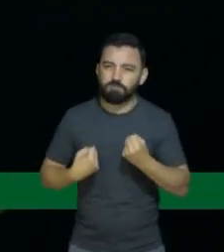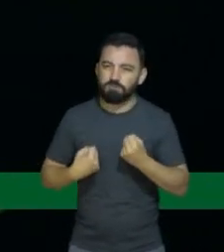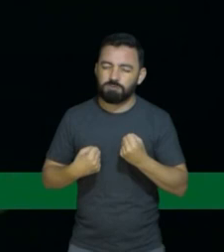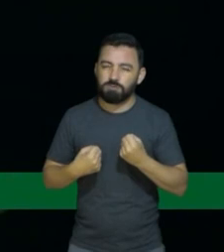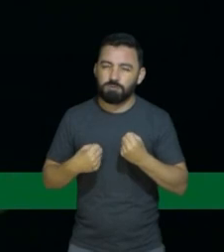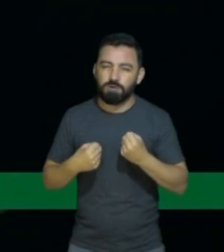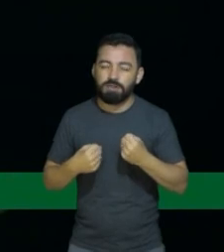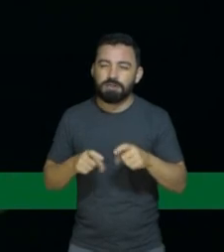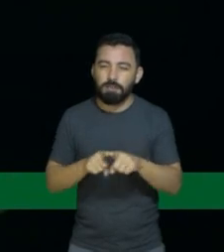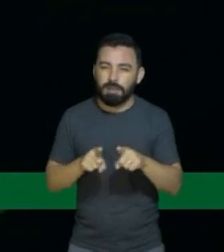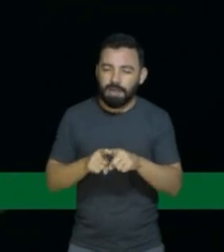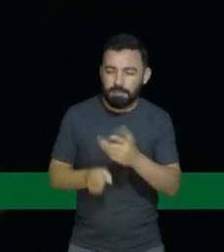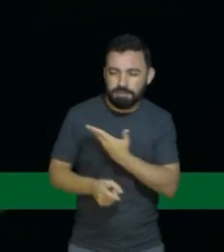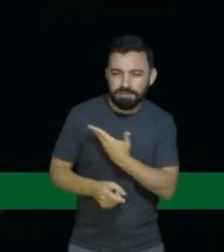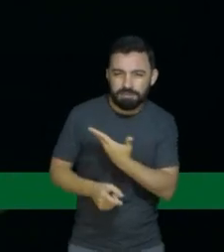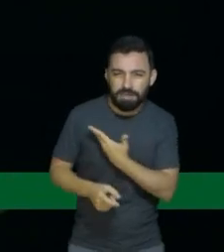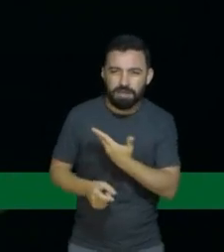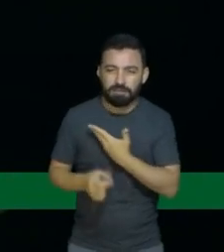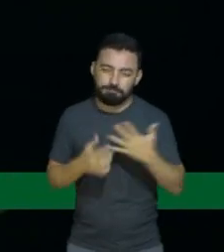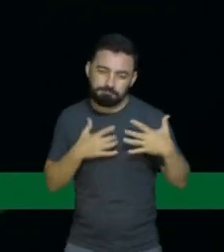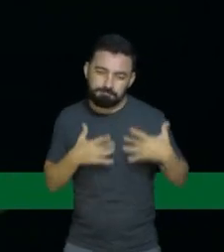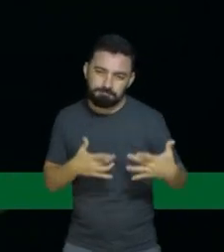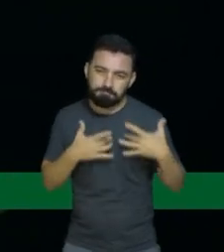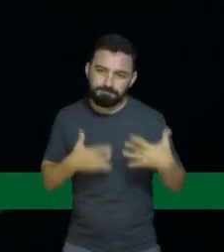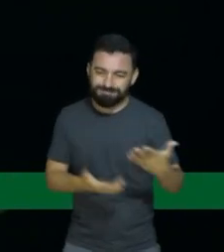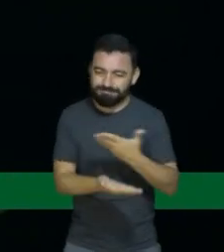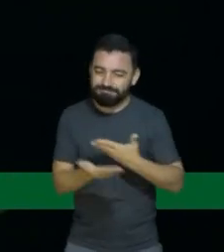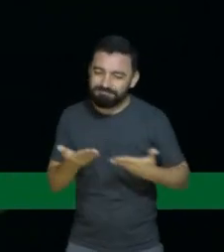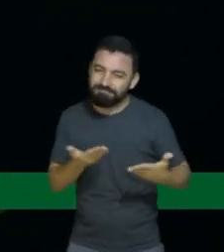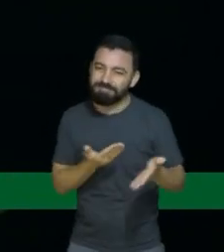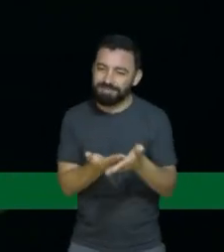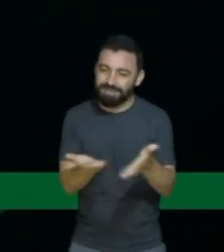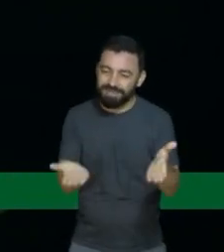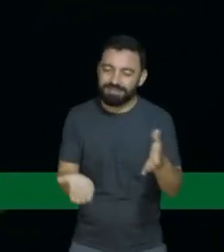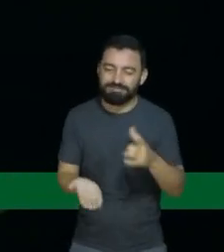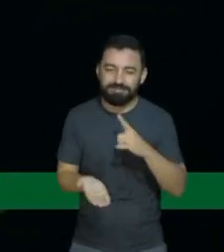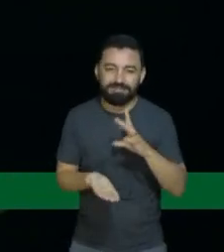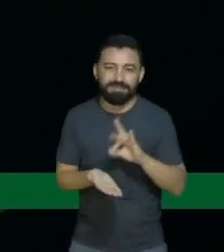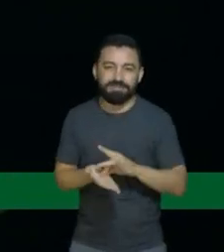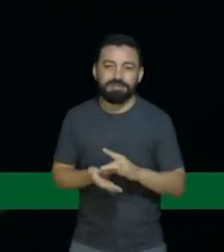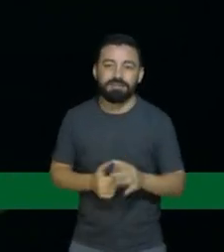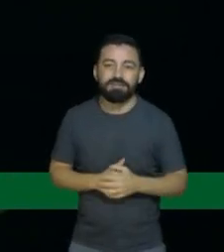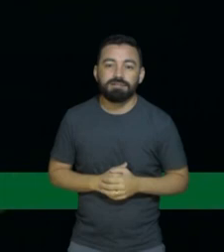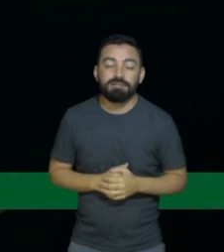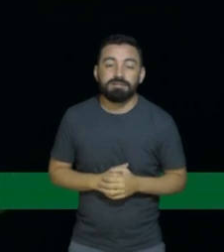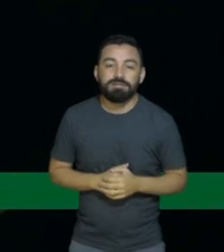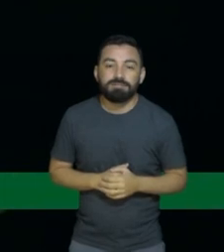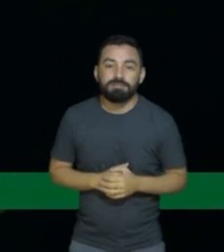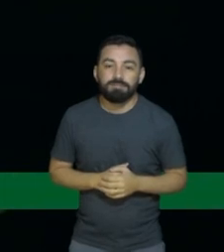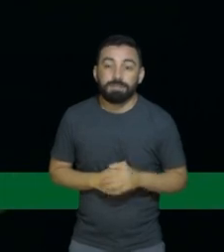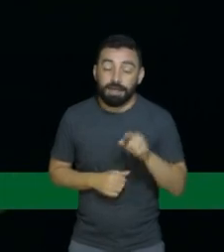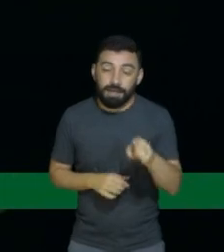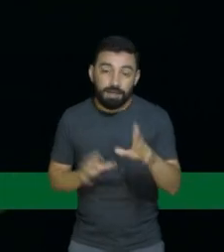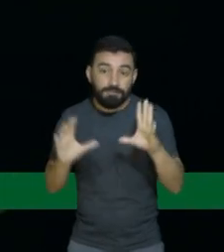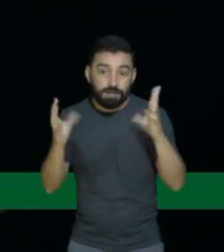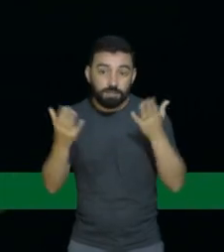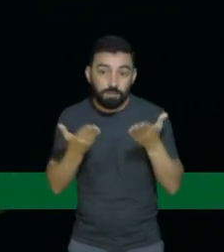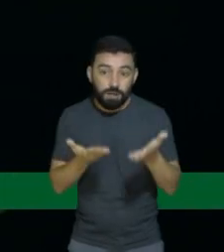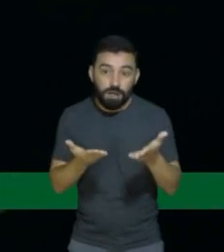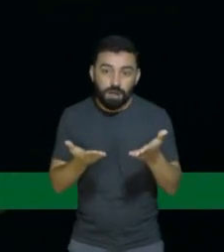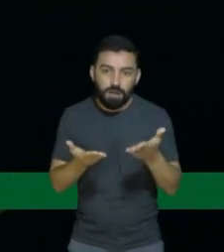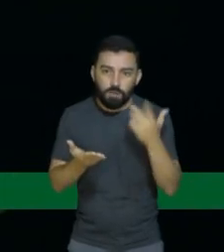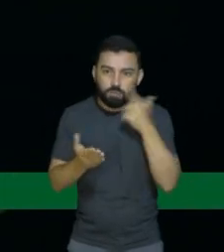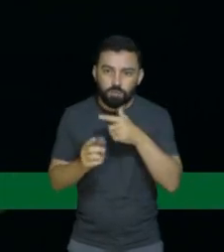a solidariedade gostaria de enfatizar que este evento foi considerado